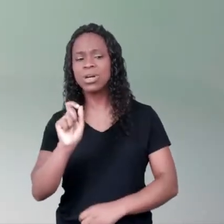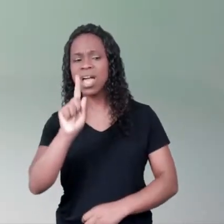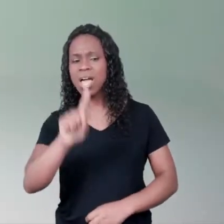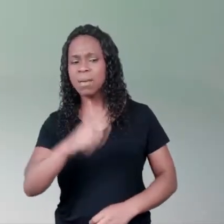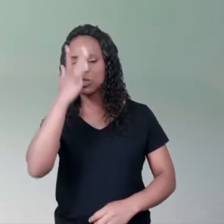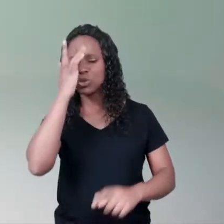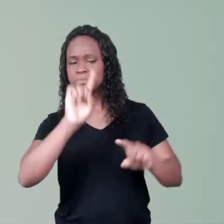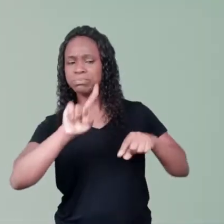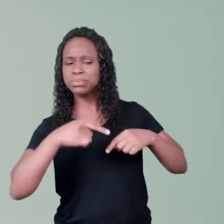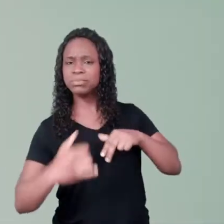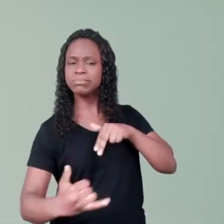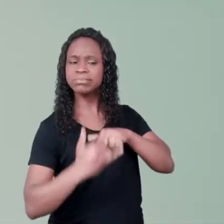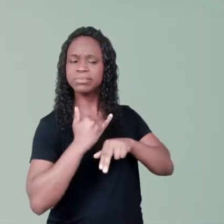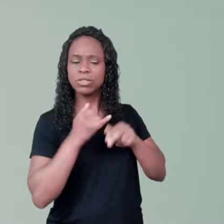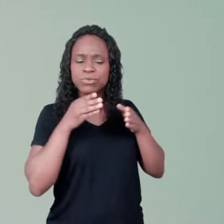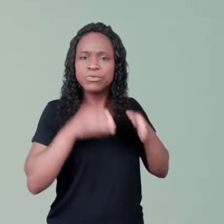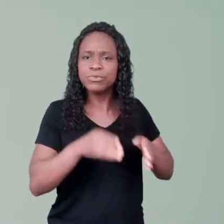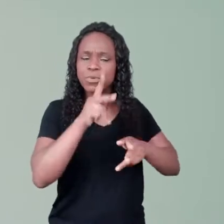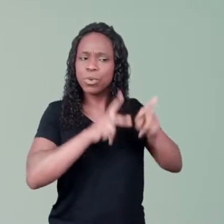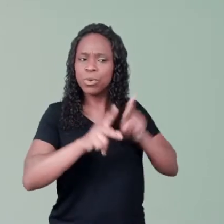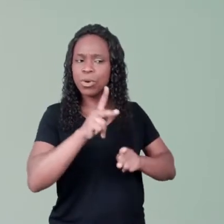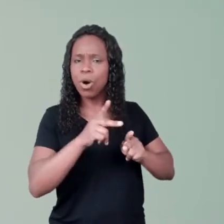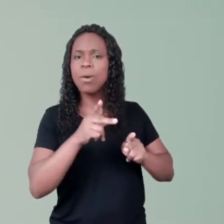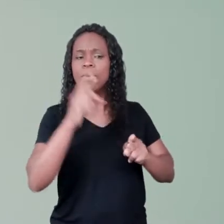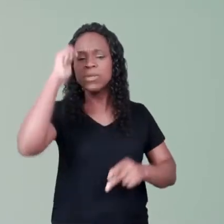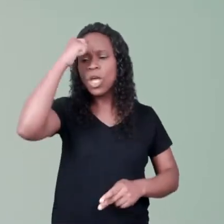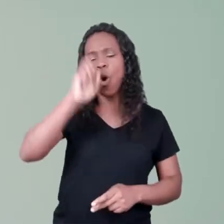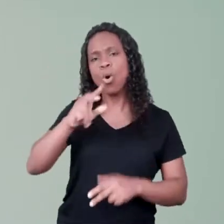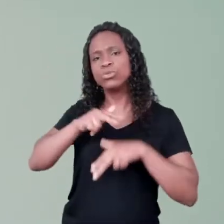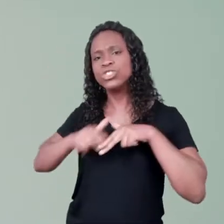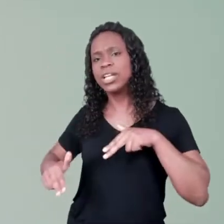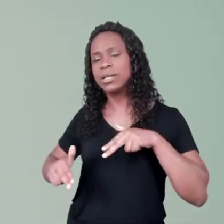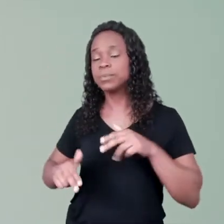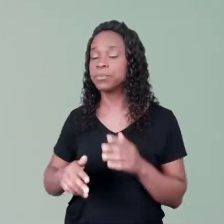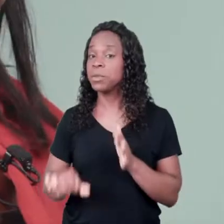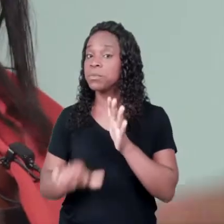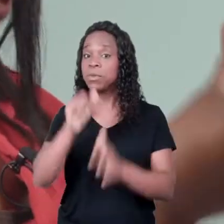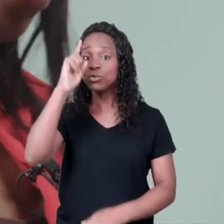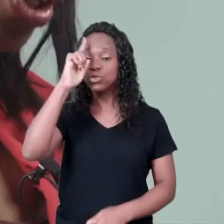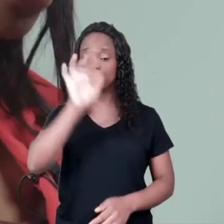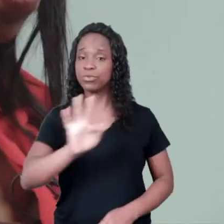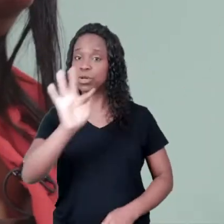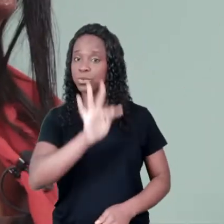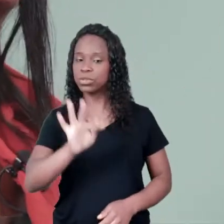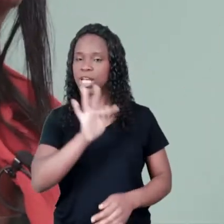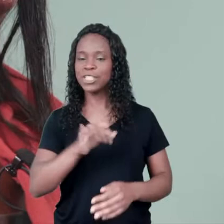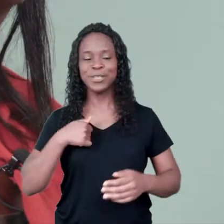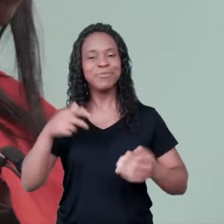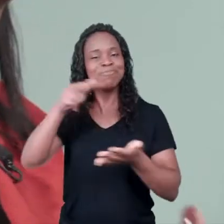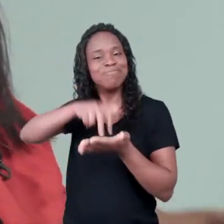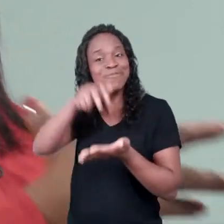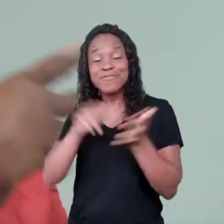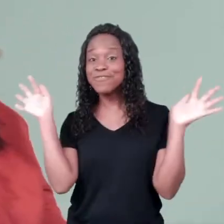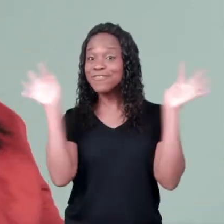saber o que é da minha etnia, que eu estou sendo vítima, e o que é do gênero. No meu primeiro dia de faculdade,